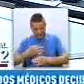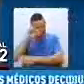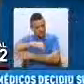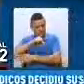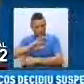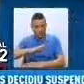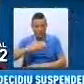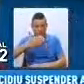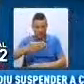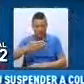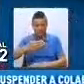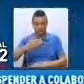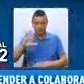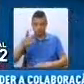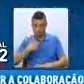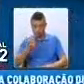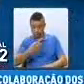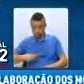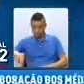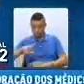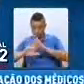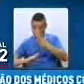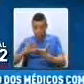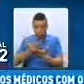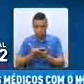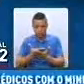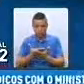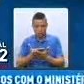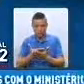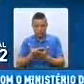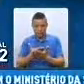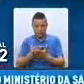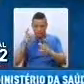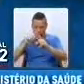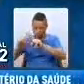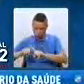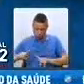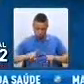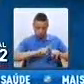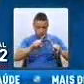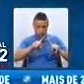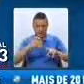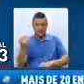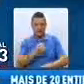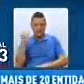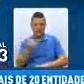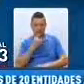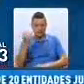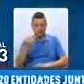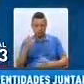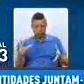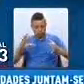Primeiro porque quando nós propusemos esta proposta a diversas entidades, a adesão foi muito grande. Como